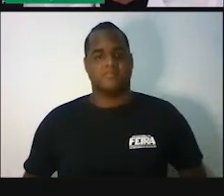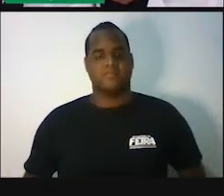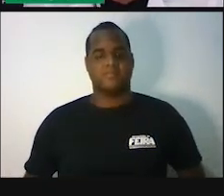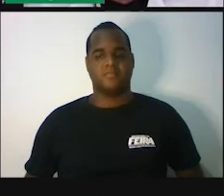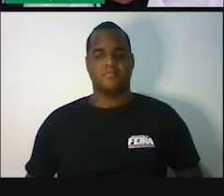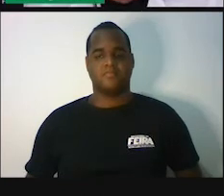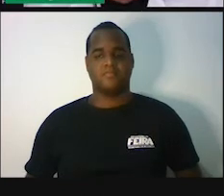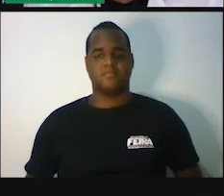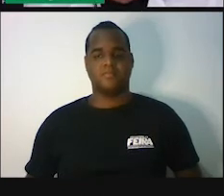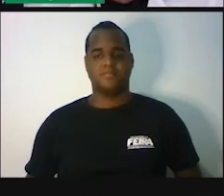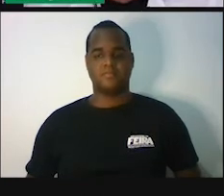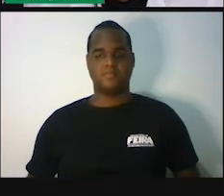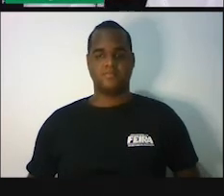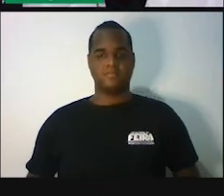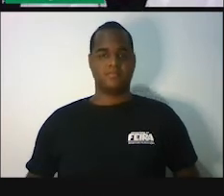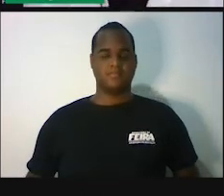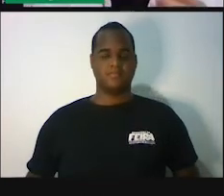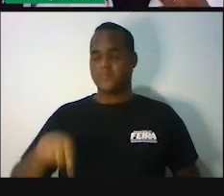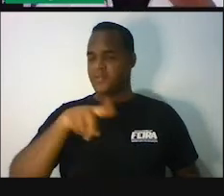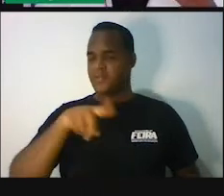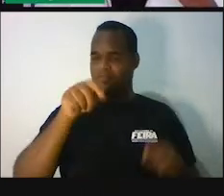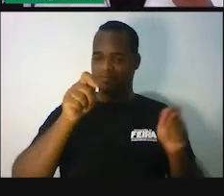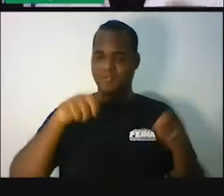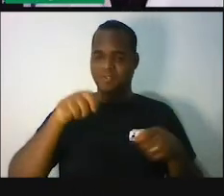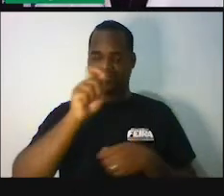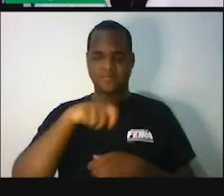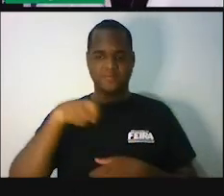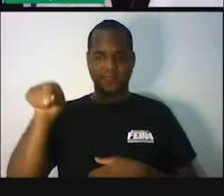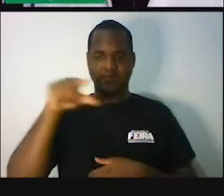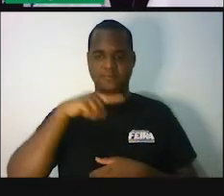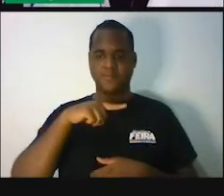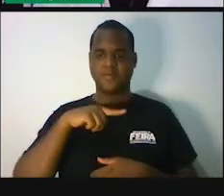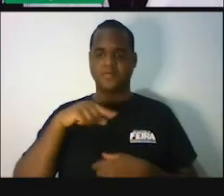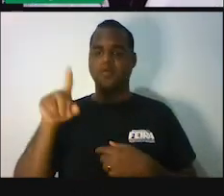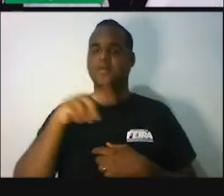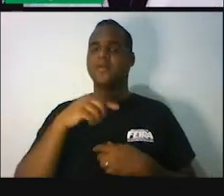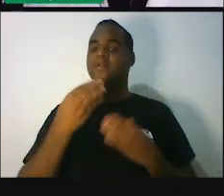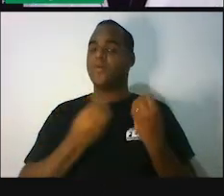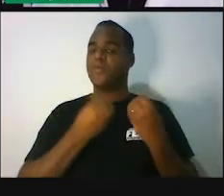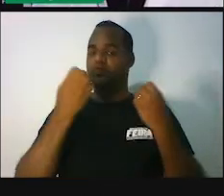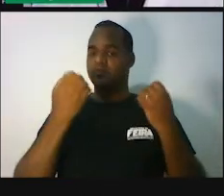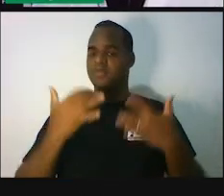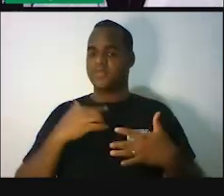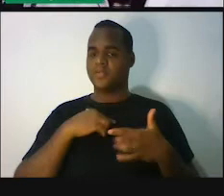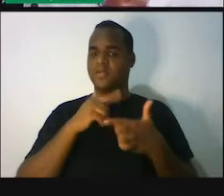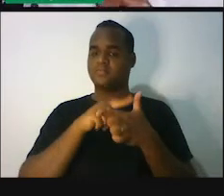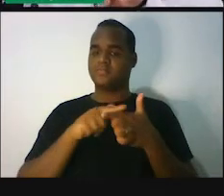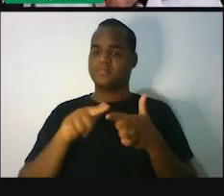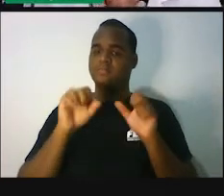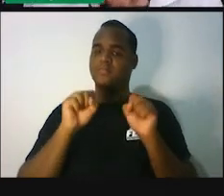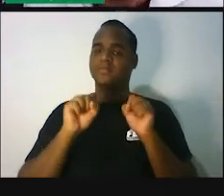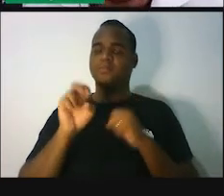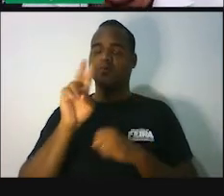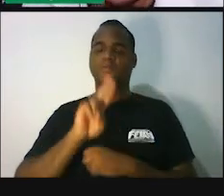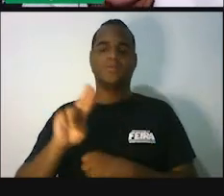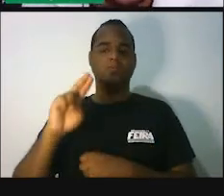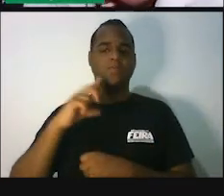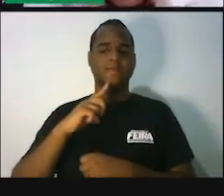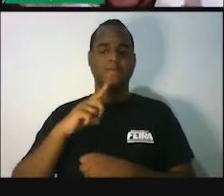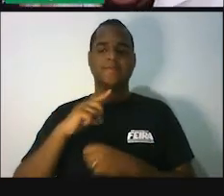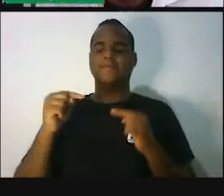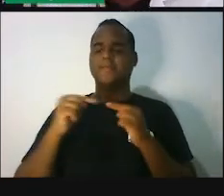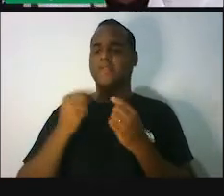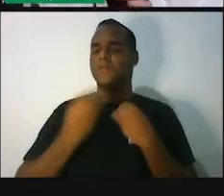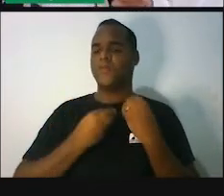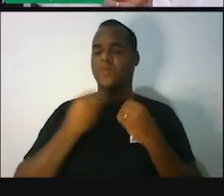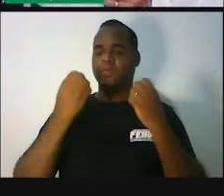Vamos escrever isso matematicamente. Só que eu estou falando de divisão. Divisão, eu posso usar... Uma forma de você